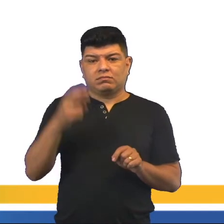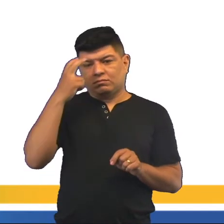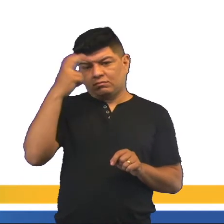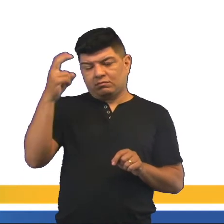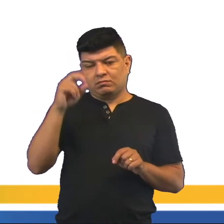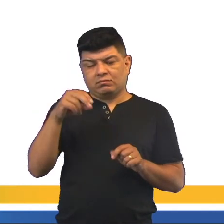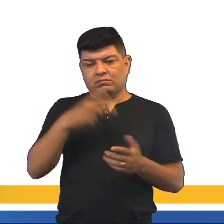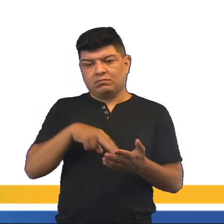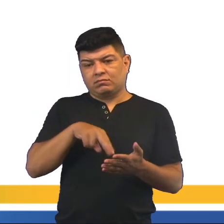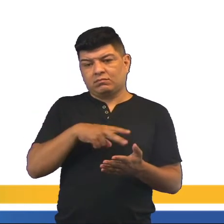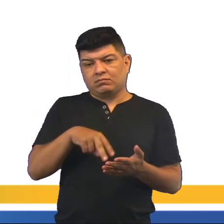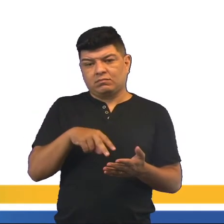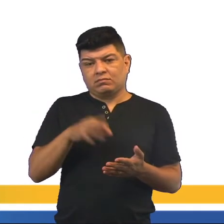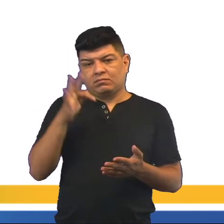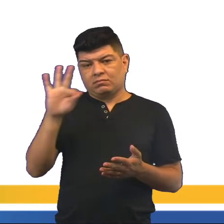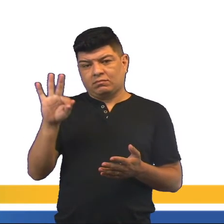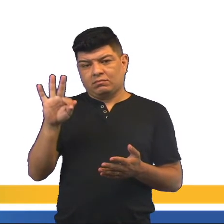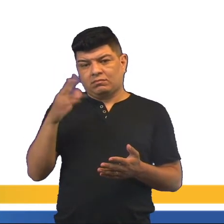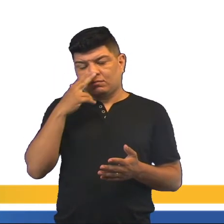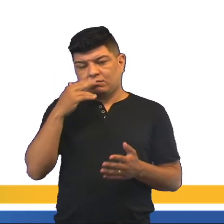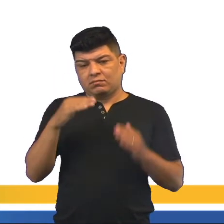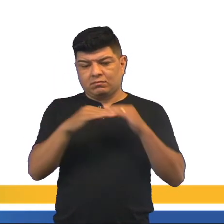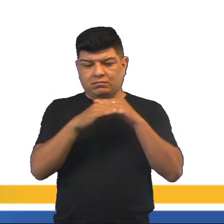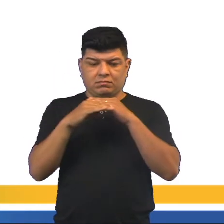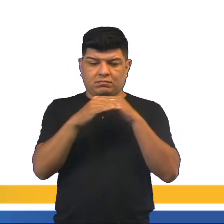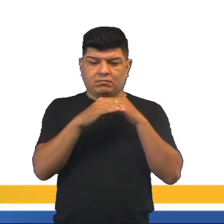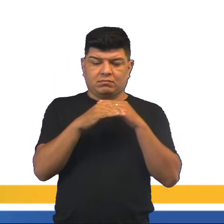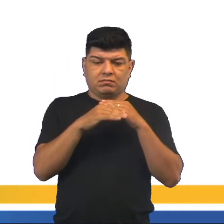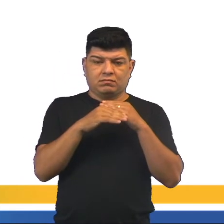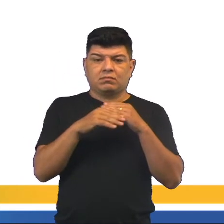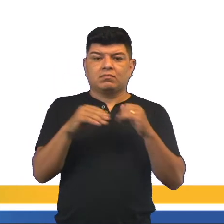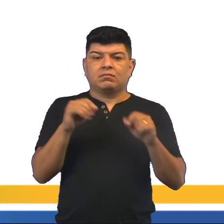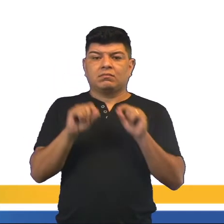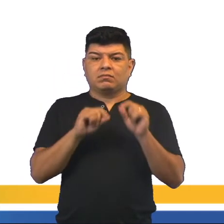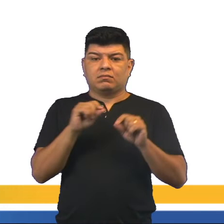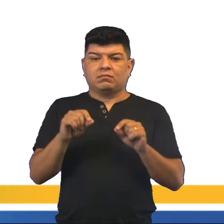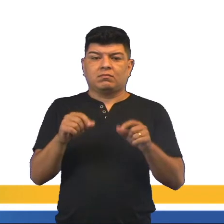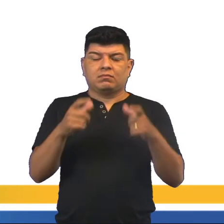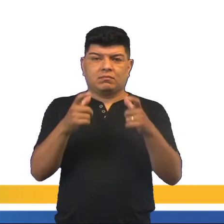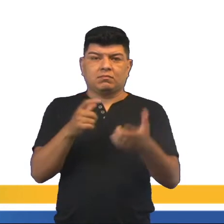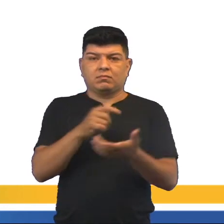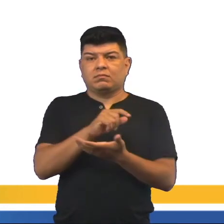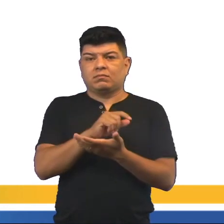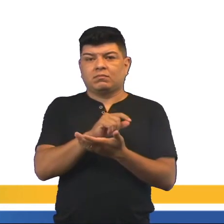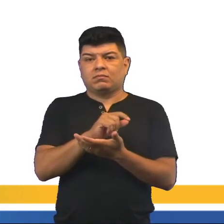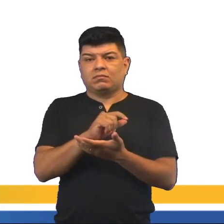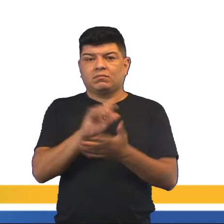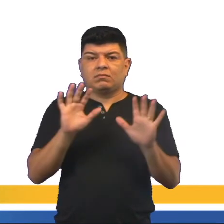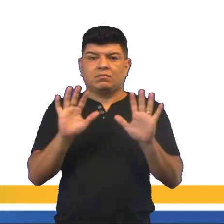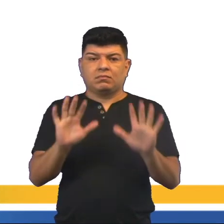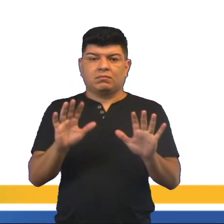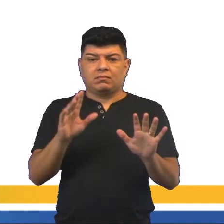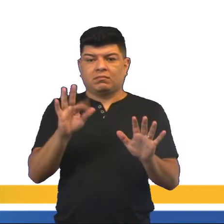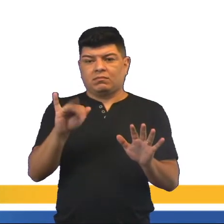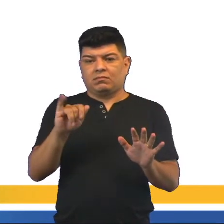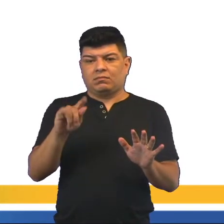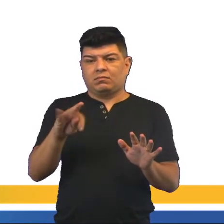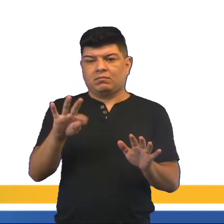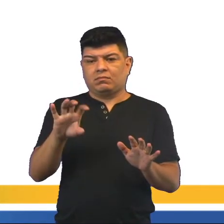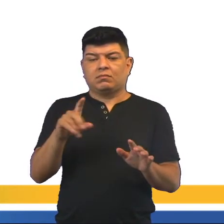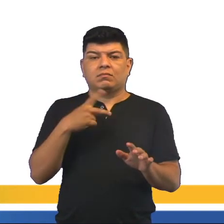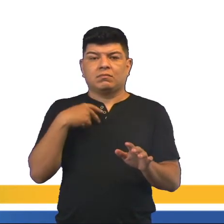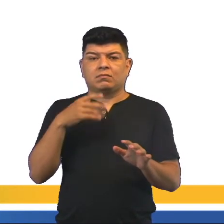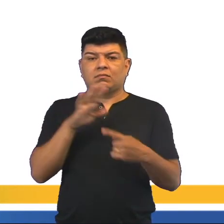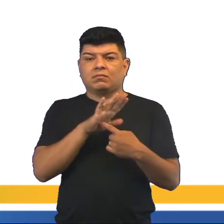corte francesa, que fixaram padrões para o palco e para o salão. Finalmente, Feuillette